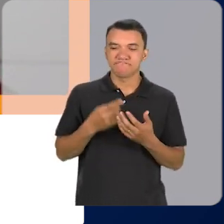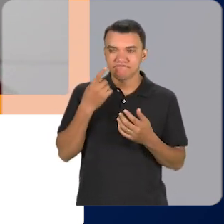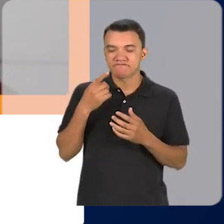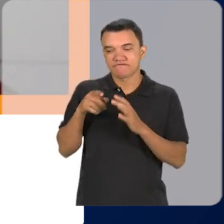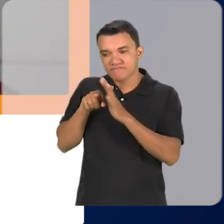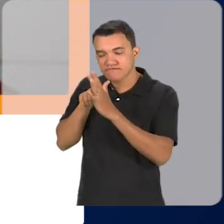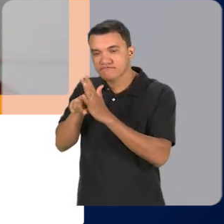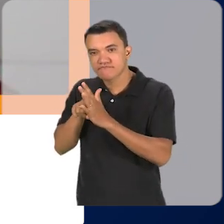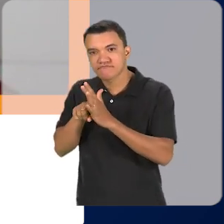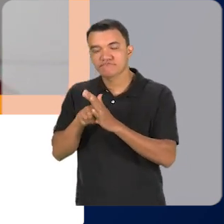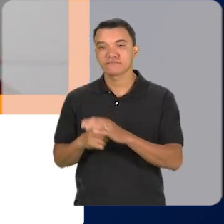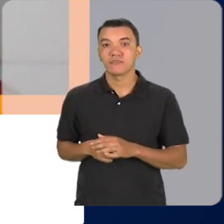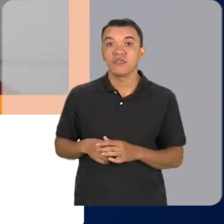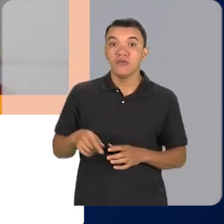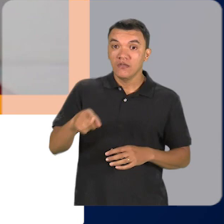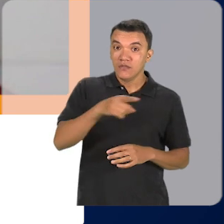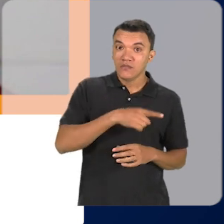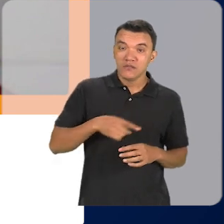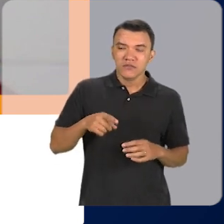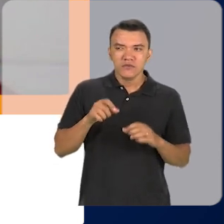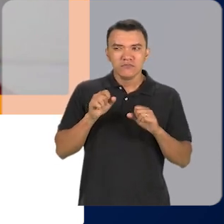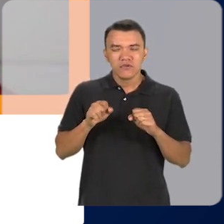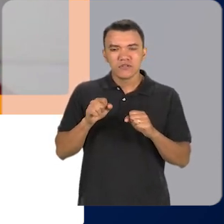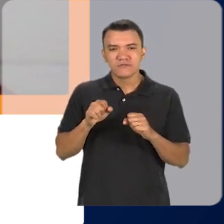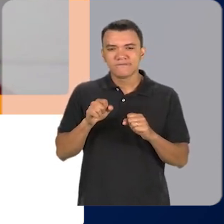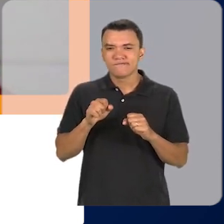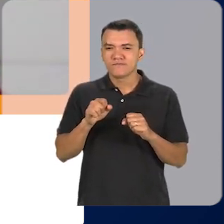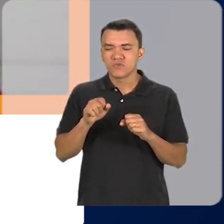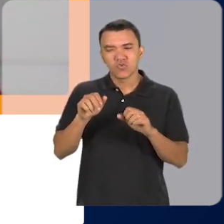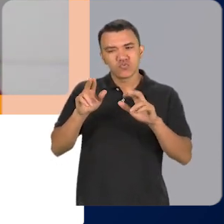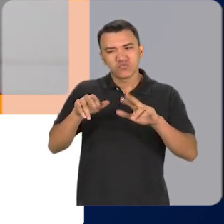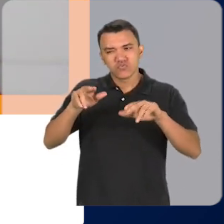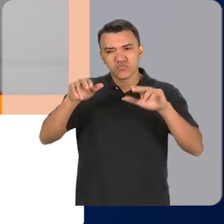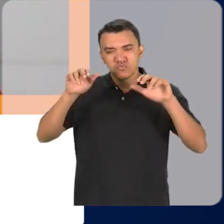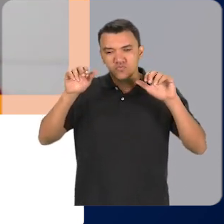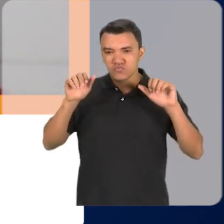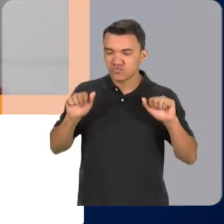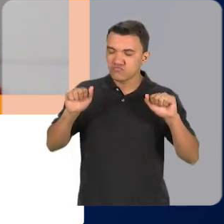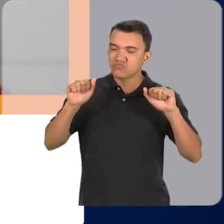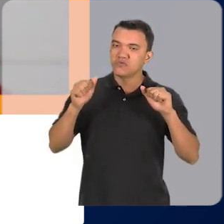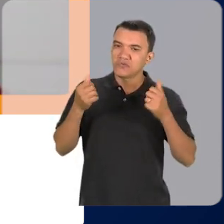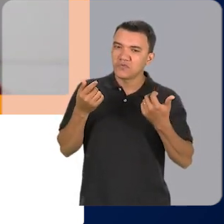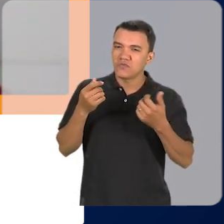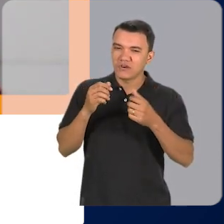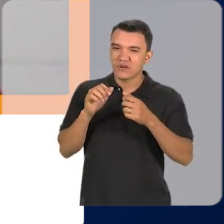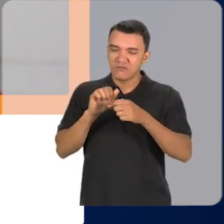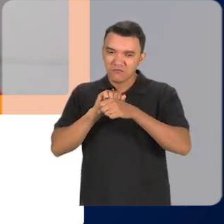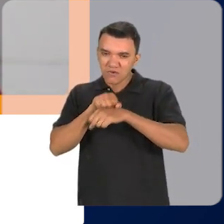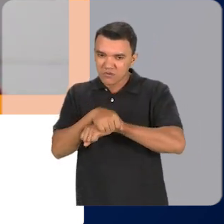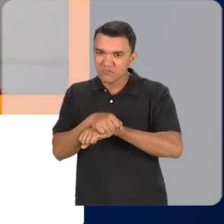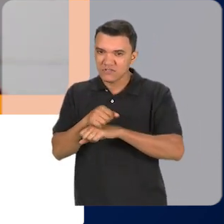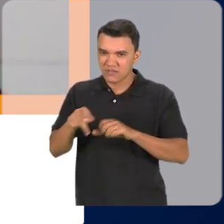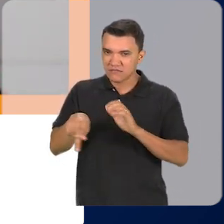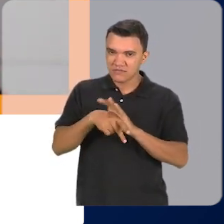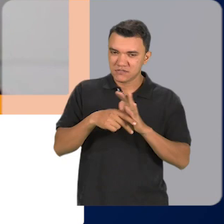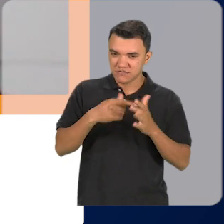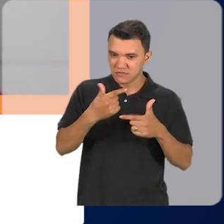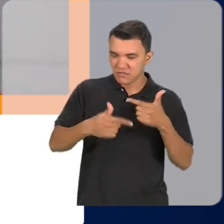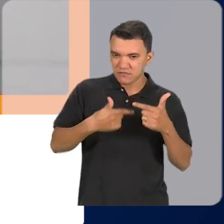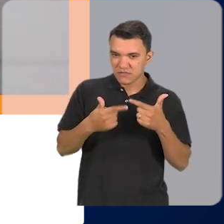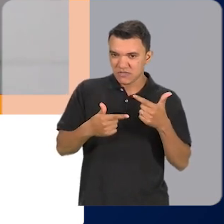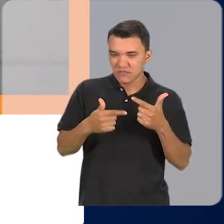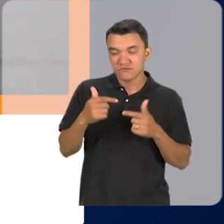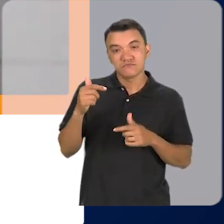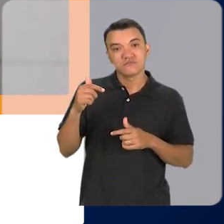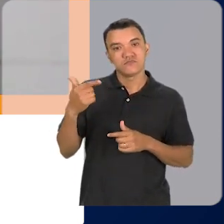pesquisa, que a gente pode considerar inédita no caráter acadêmico, mas na discussão sobre o pregoeiro não é inédita,